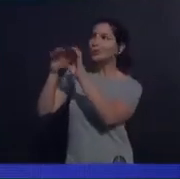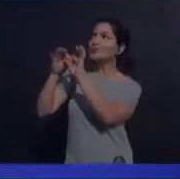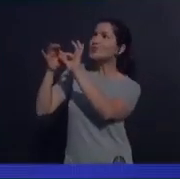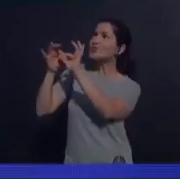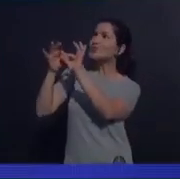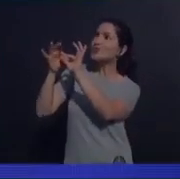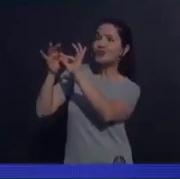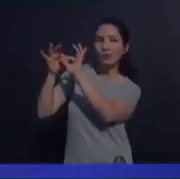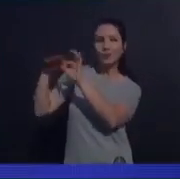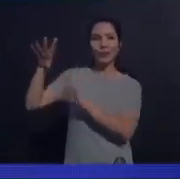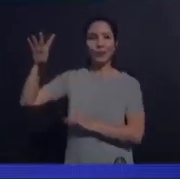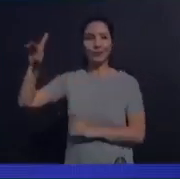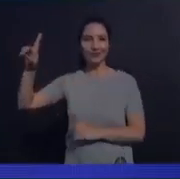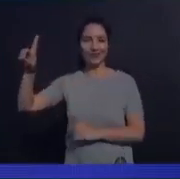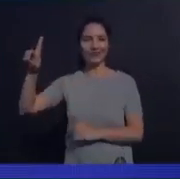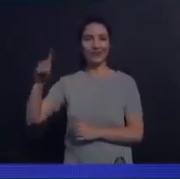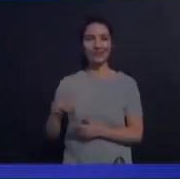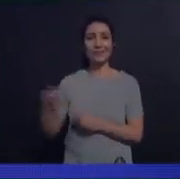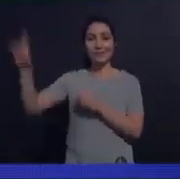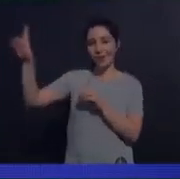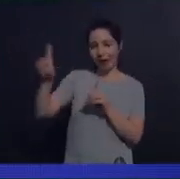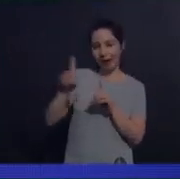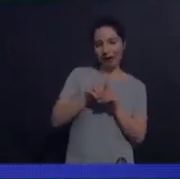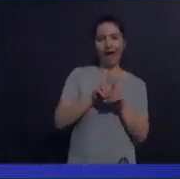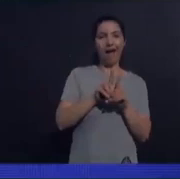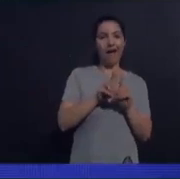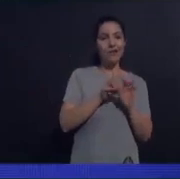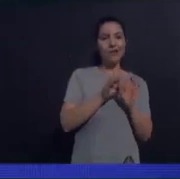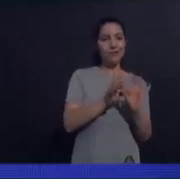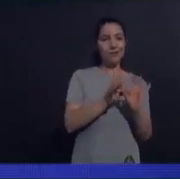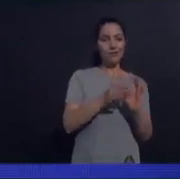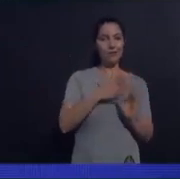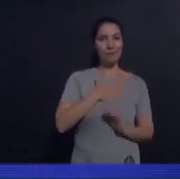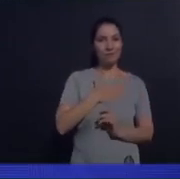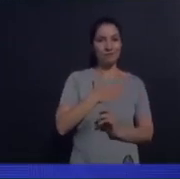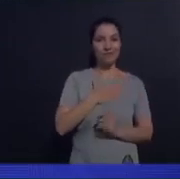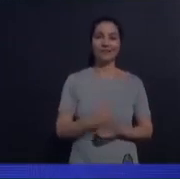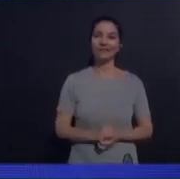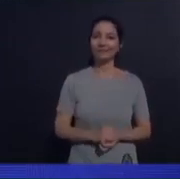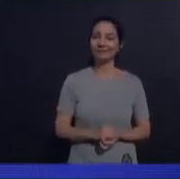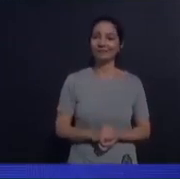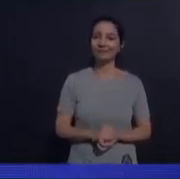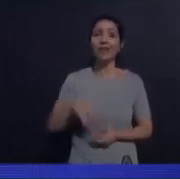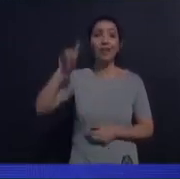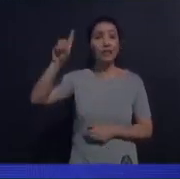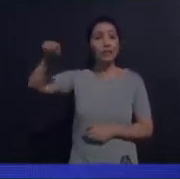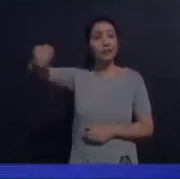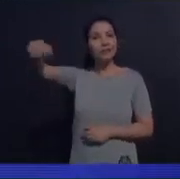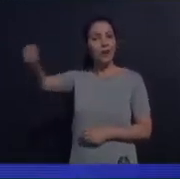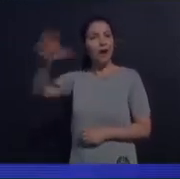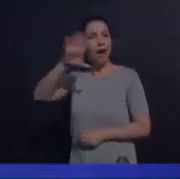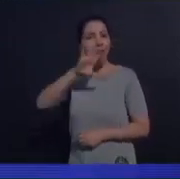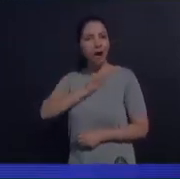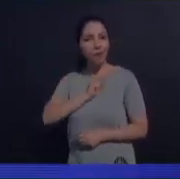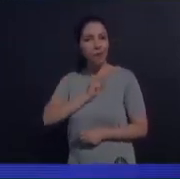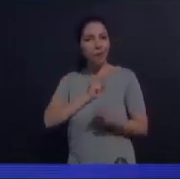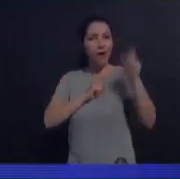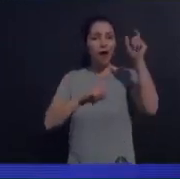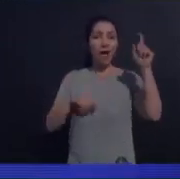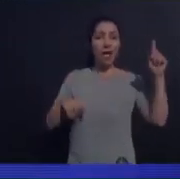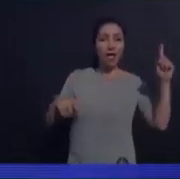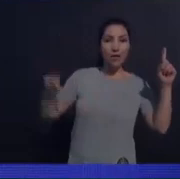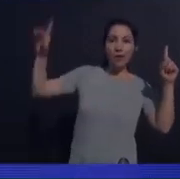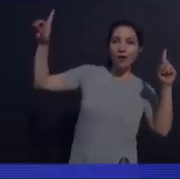Deus, e Deus nele. Gente, quem Deus é amor, e quem está